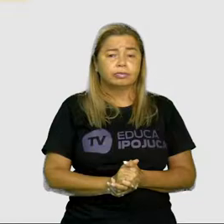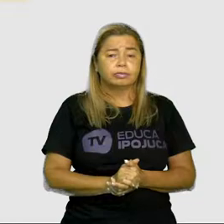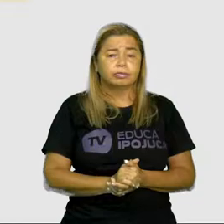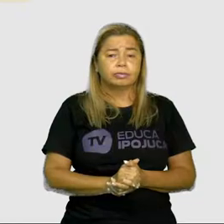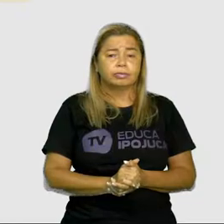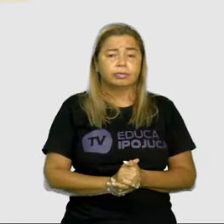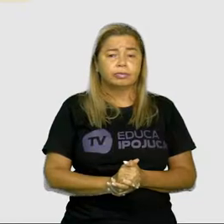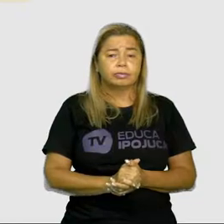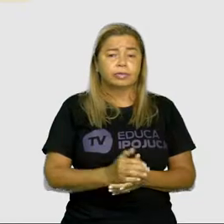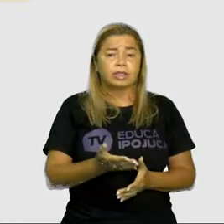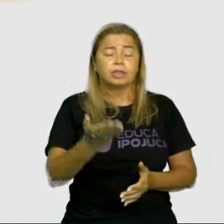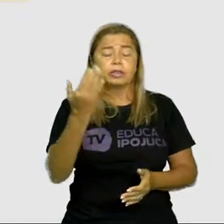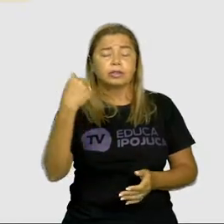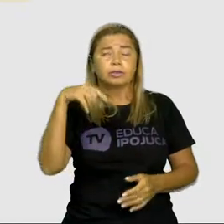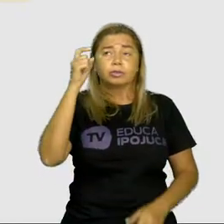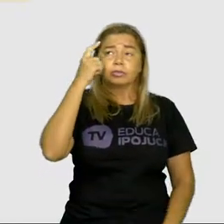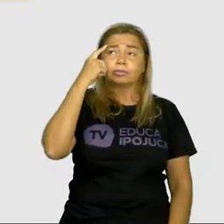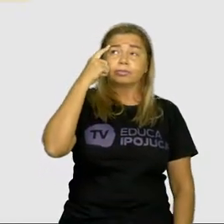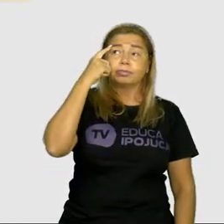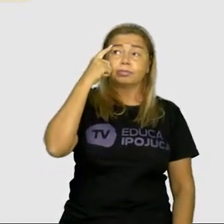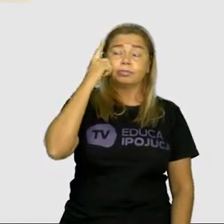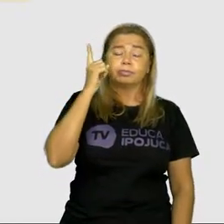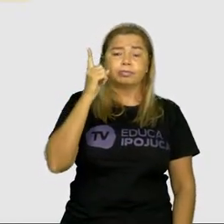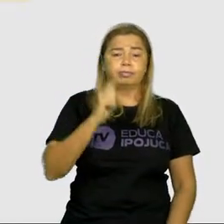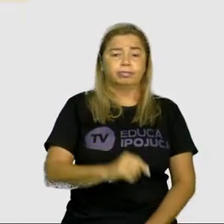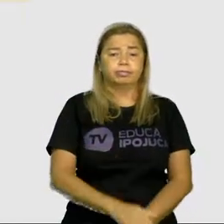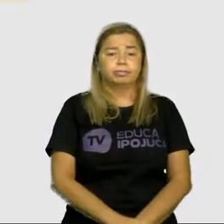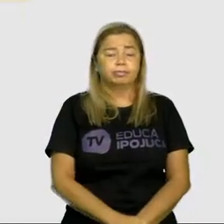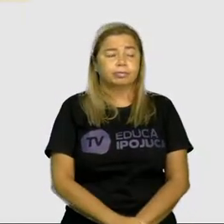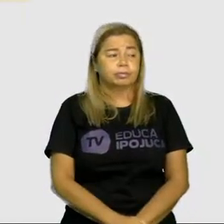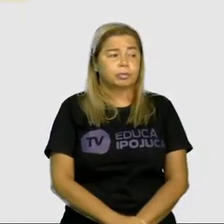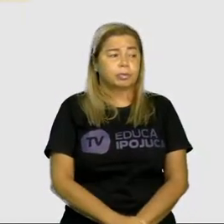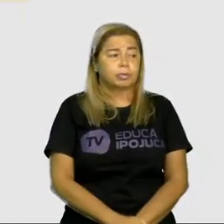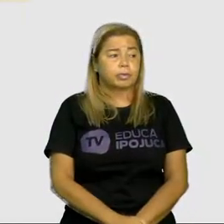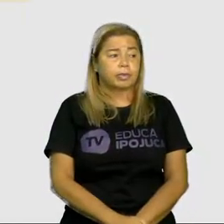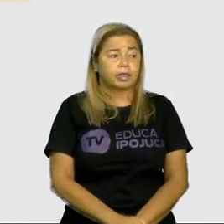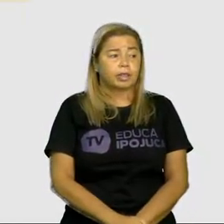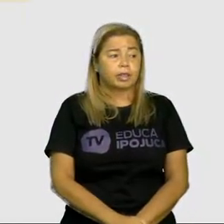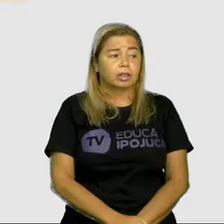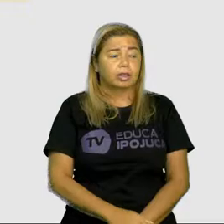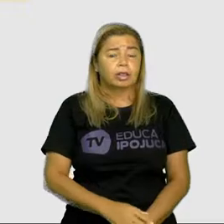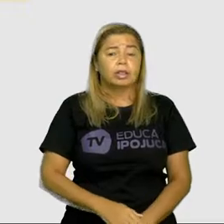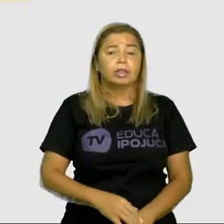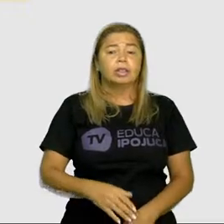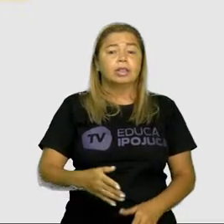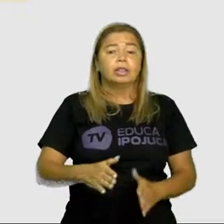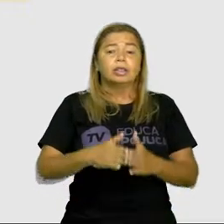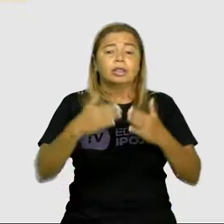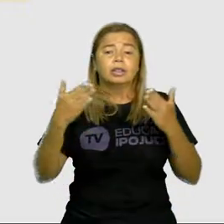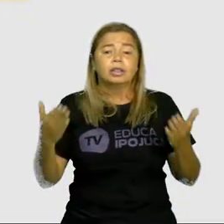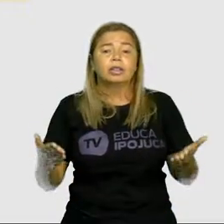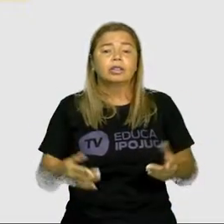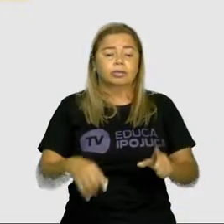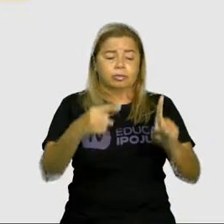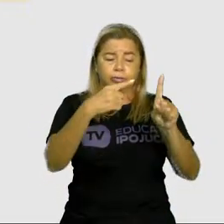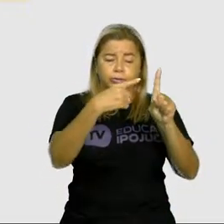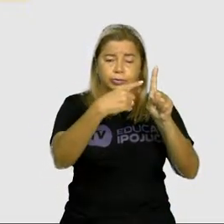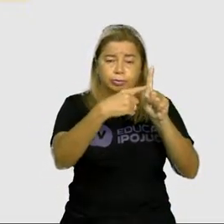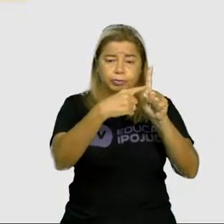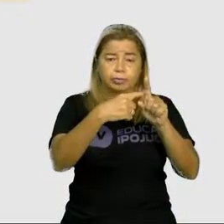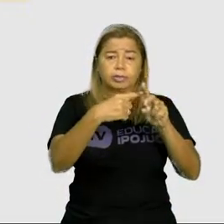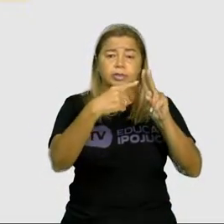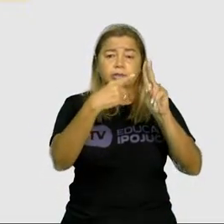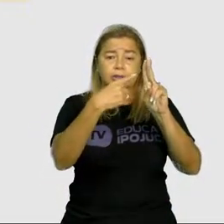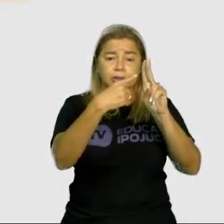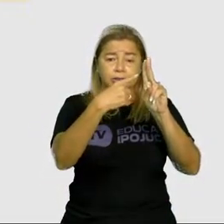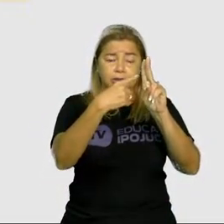vamos pensar aqui que esse último aqui é unidade, dezena,